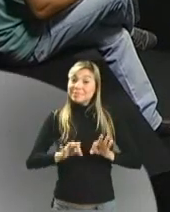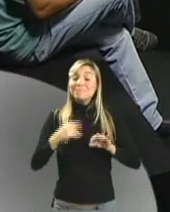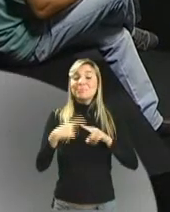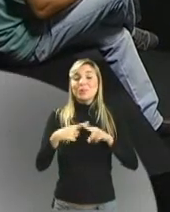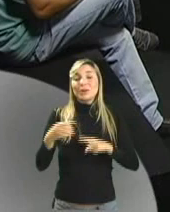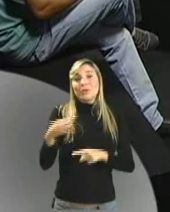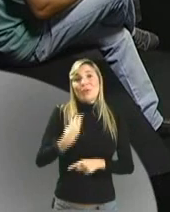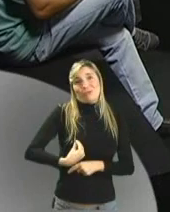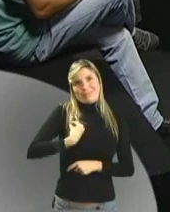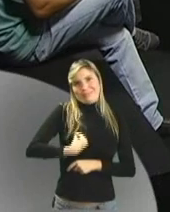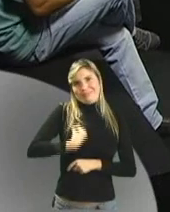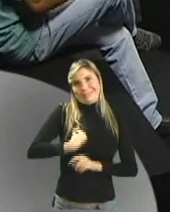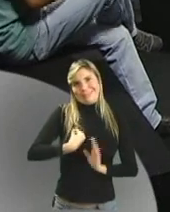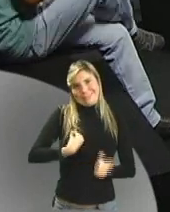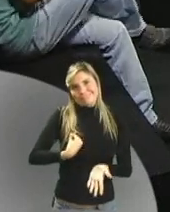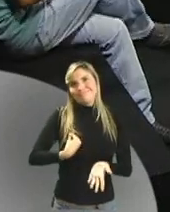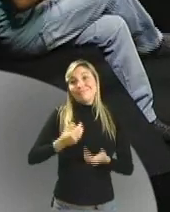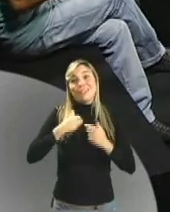a partir daí,